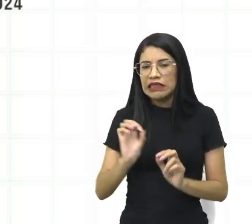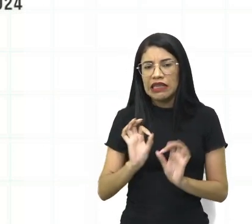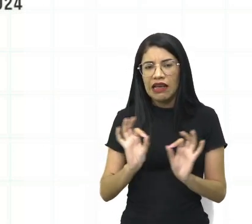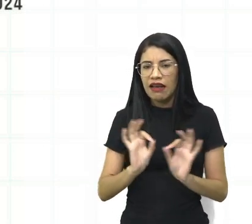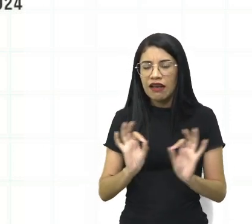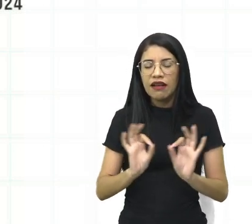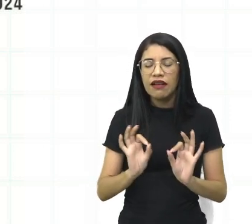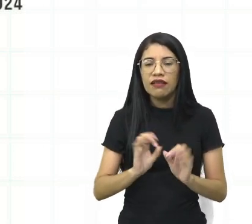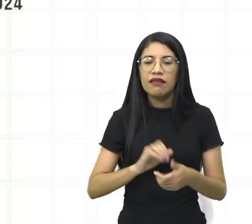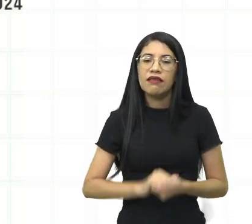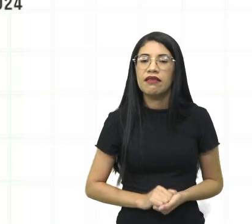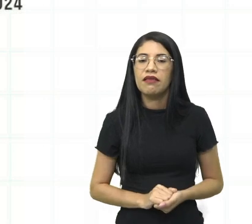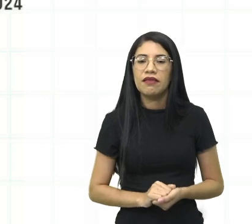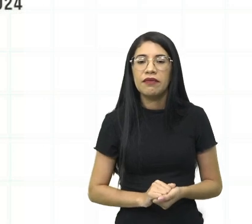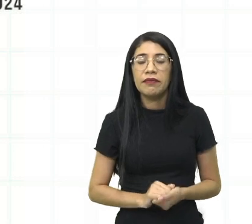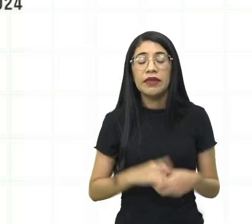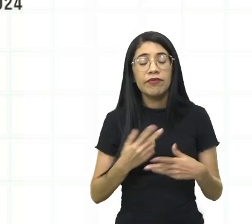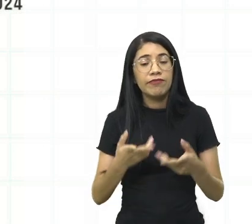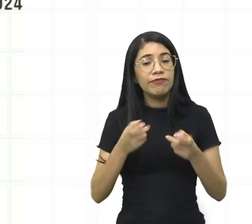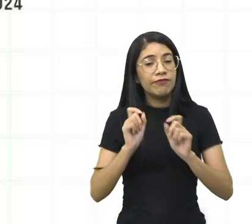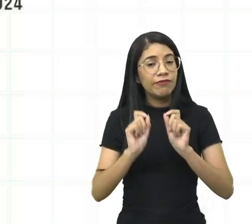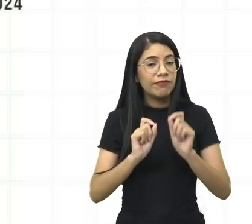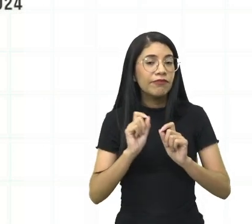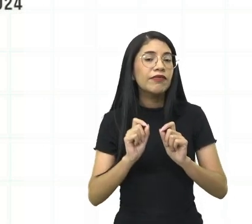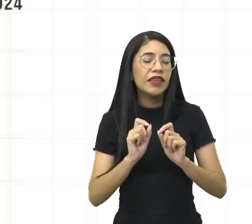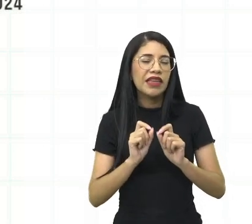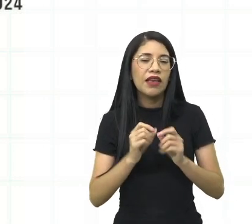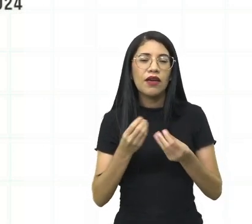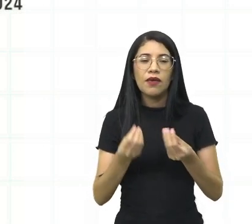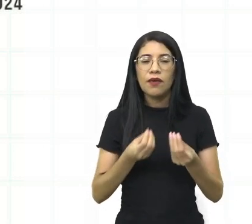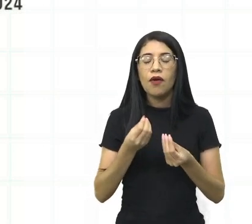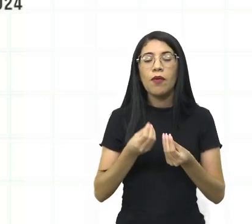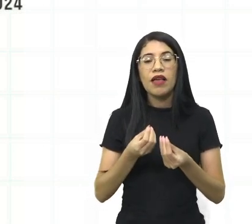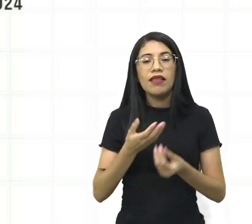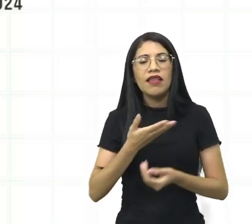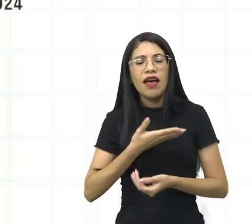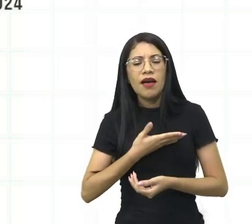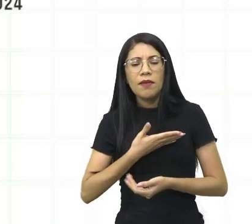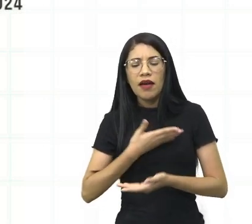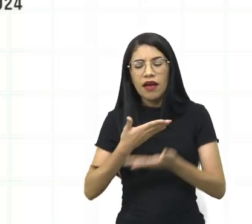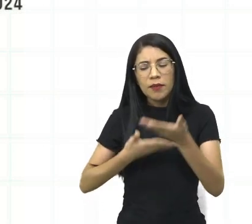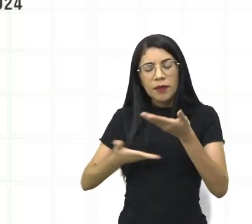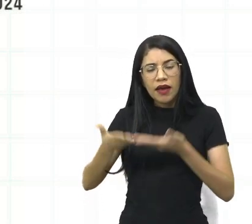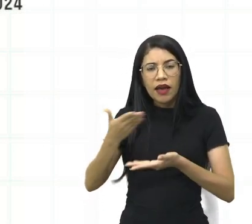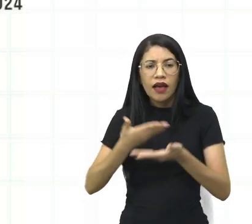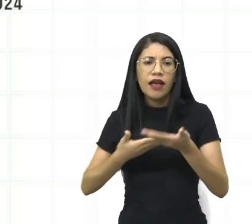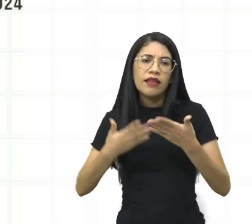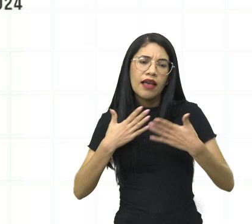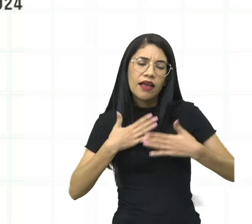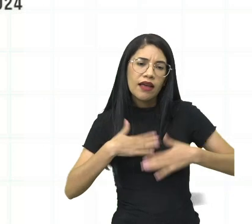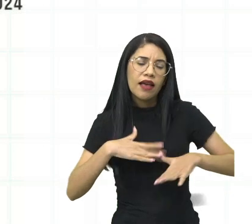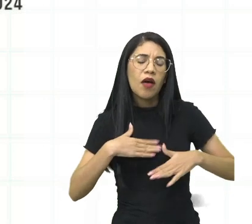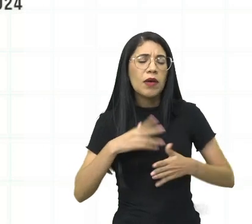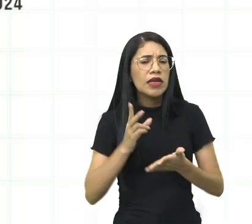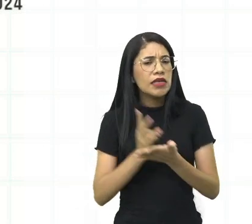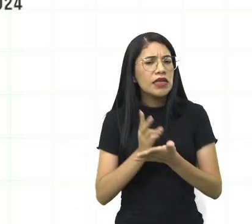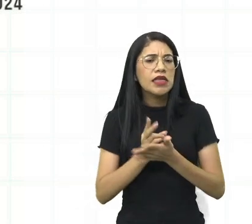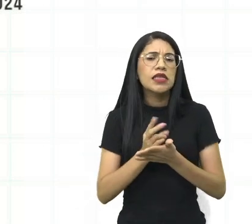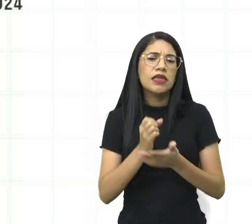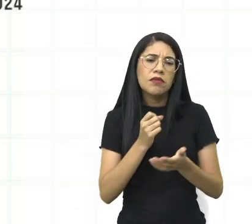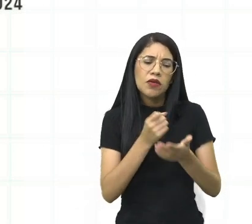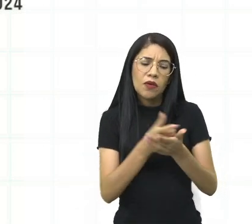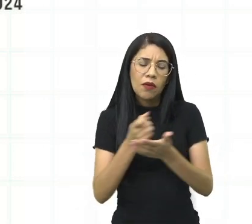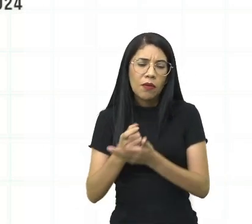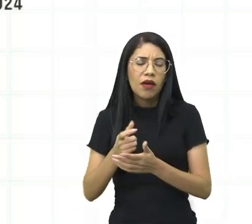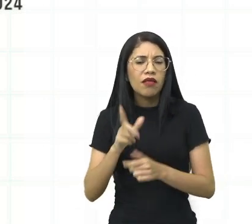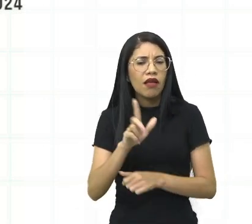reputação, né? Então vejam que aqui ela está fazendo de uma forma amigável, dizendo que ela sempre compra e devido a isso